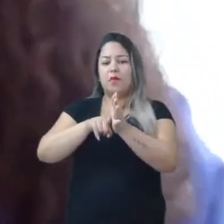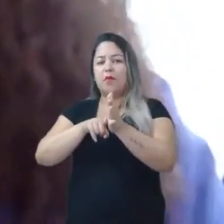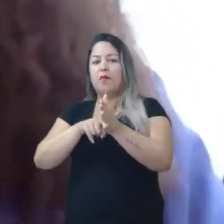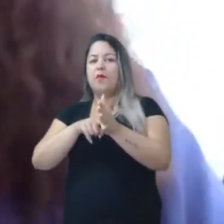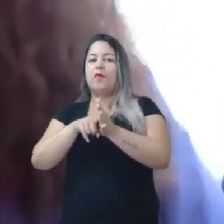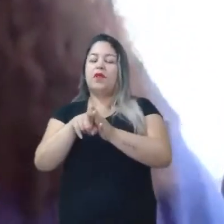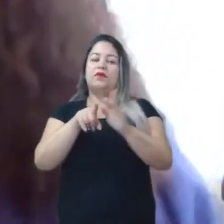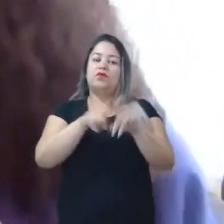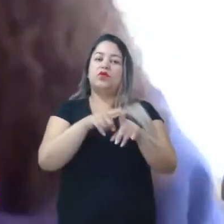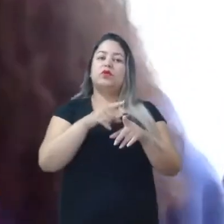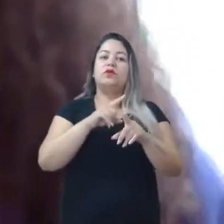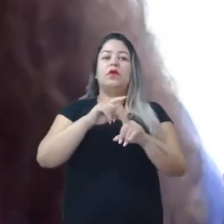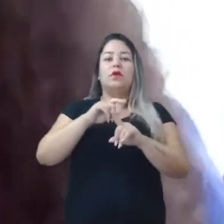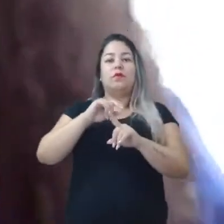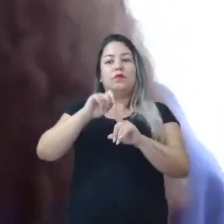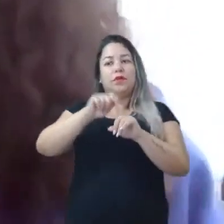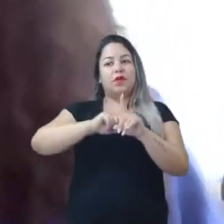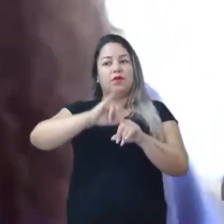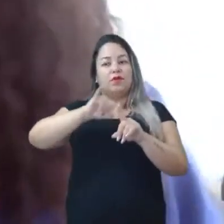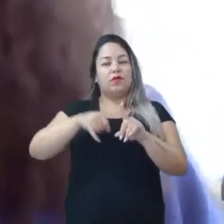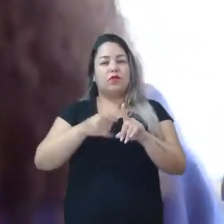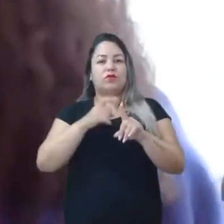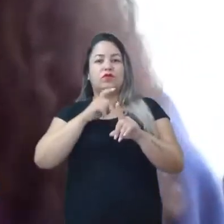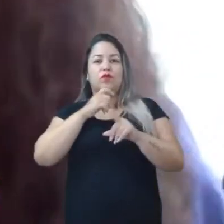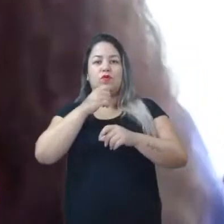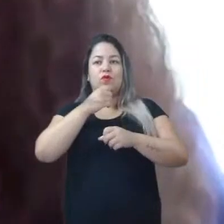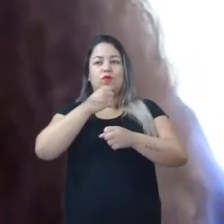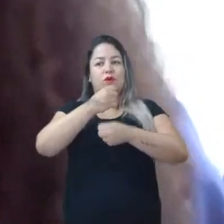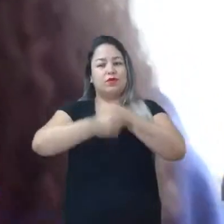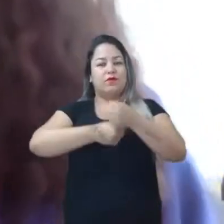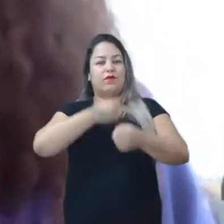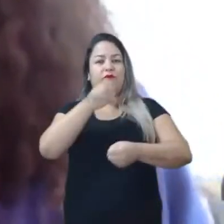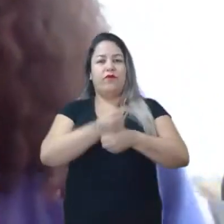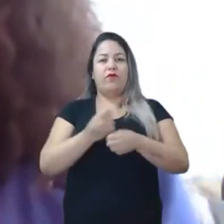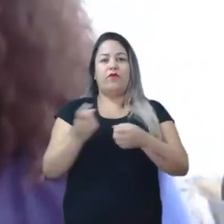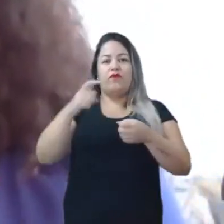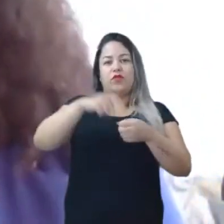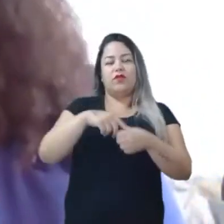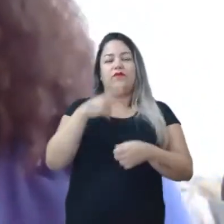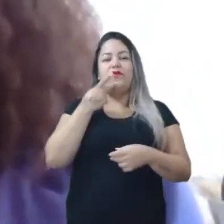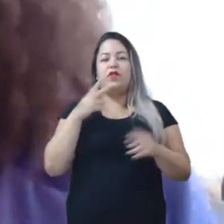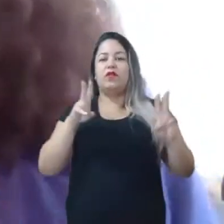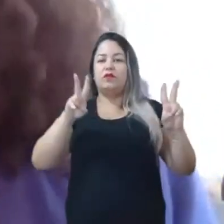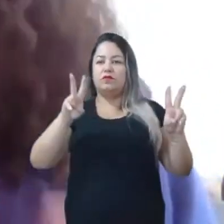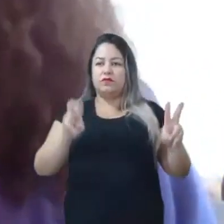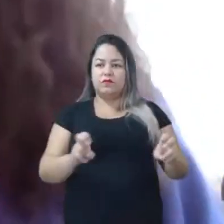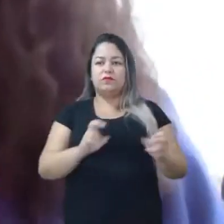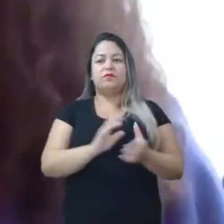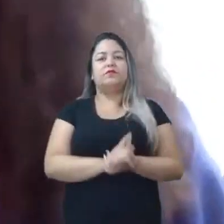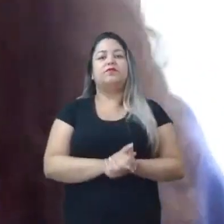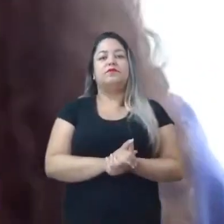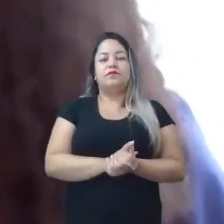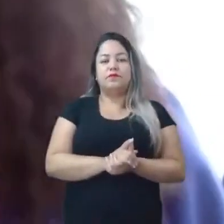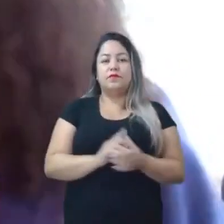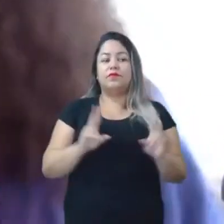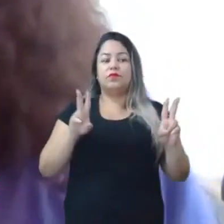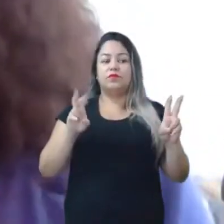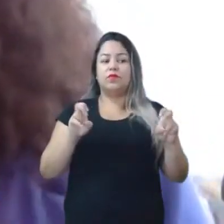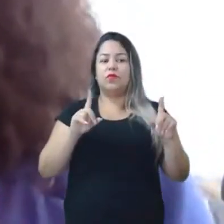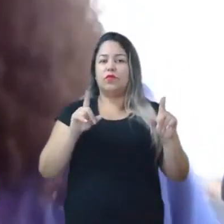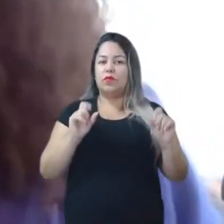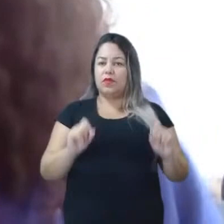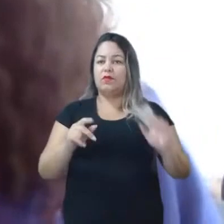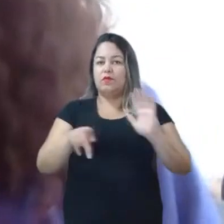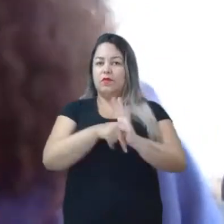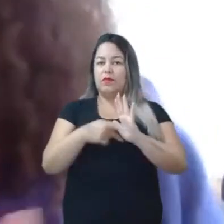que vem, e que eu acho que em algum momento a gente volta aqui para falar um pouco sobre isso, né? Sobre essa questão da